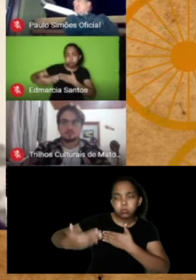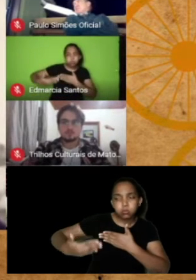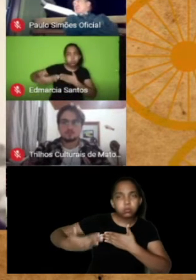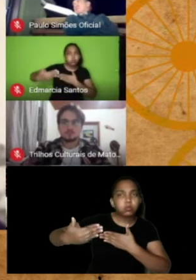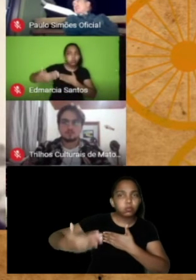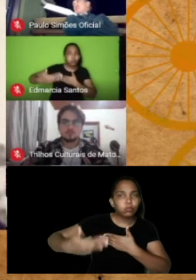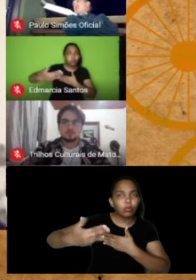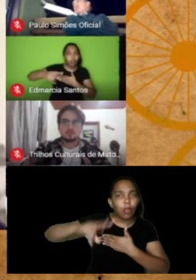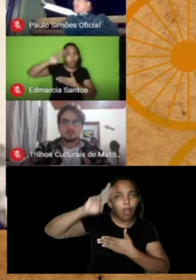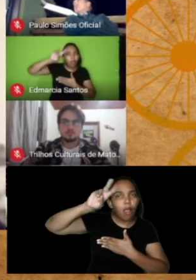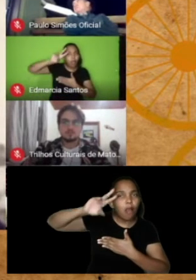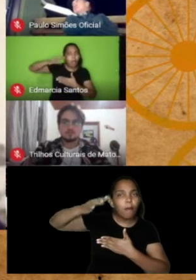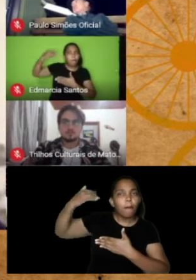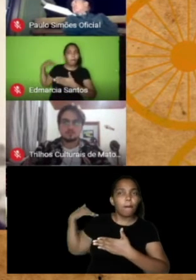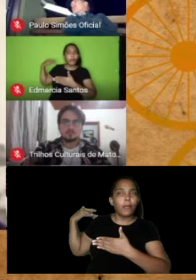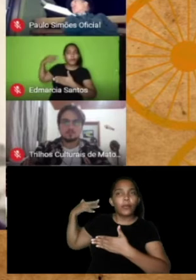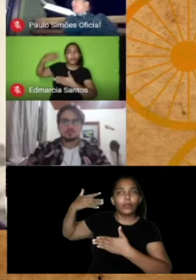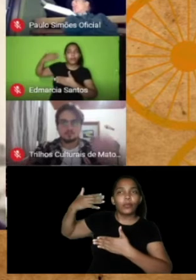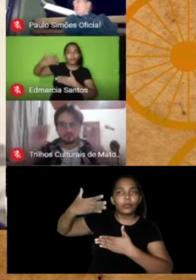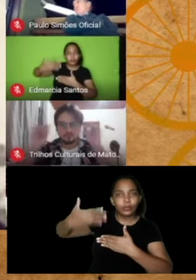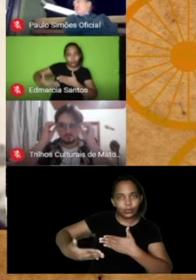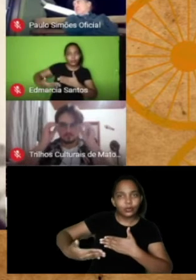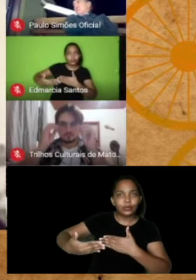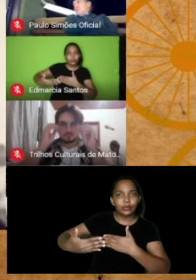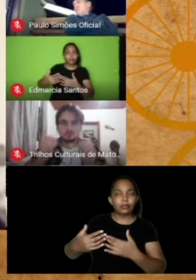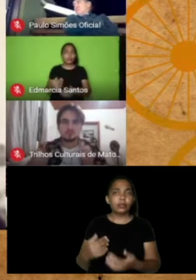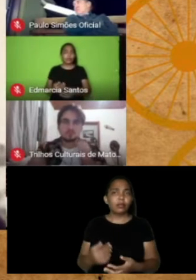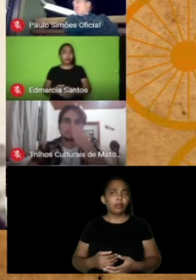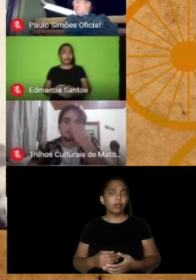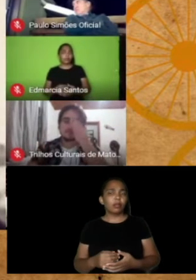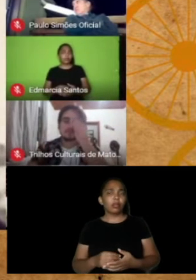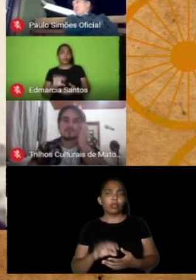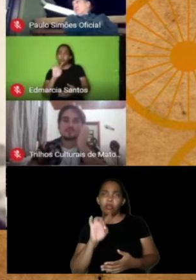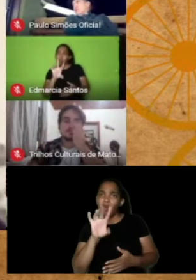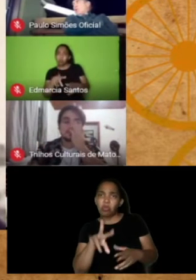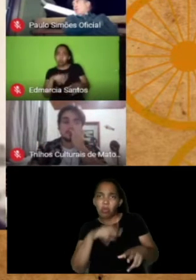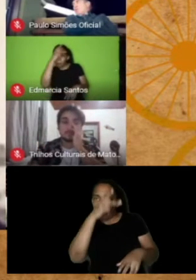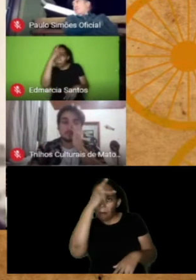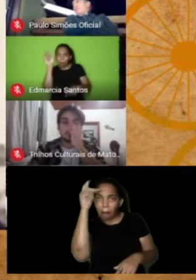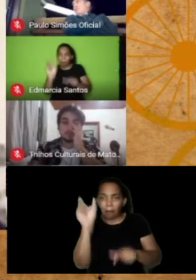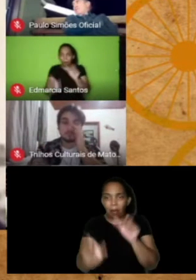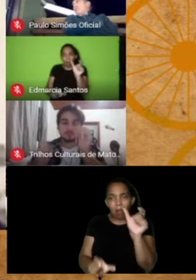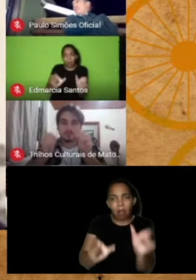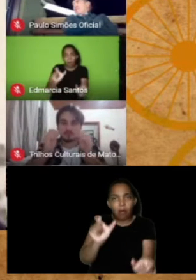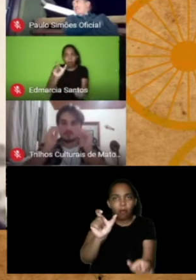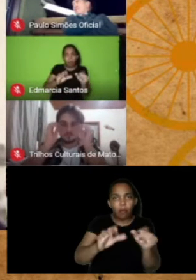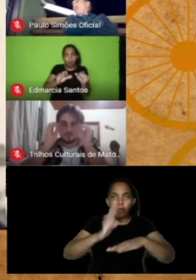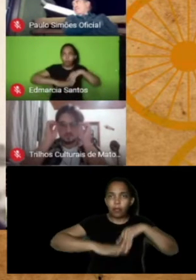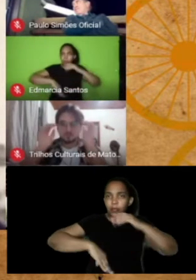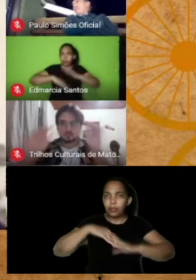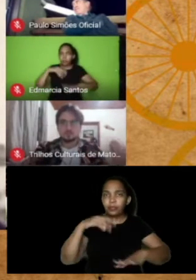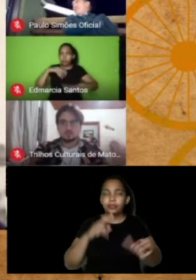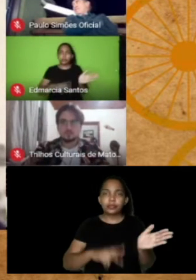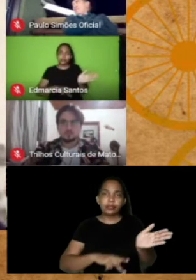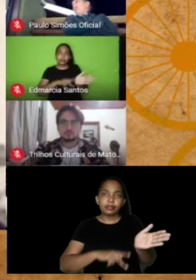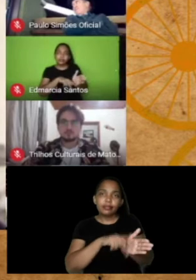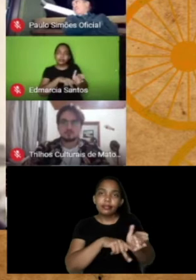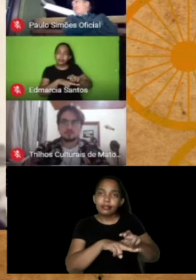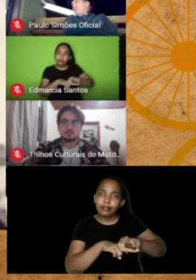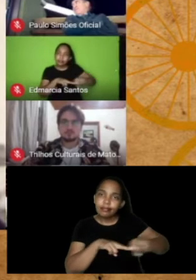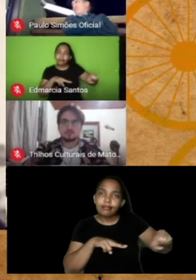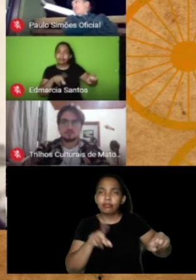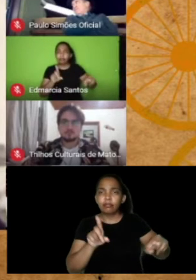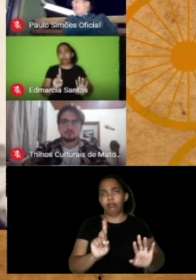experiências de pessoas que conviveram com a ferrovia. Não apenas ferroviários, né? A ferrovia ela foi uma grande